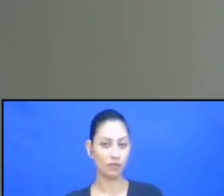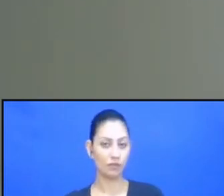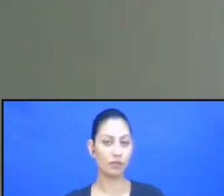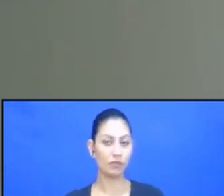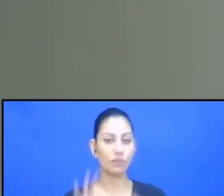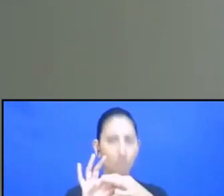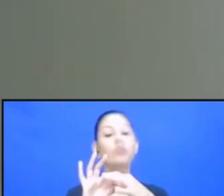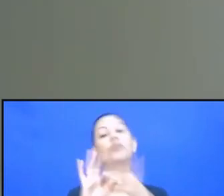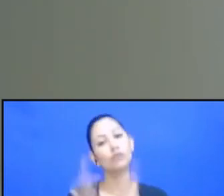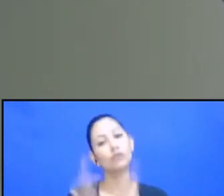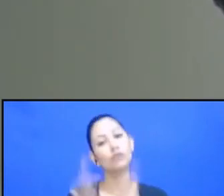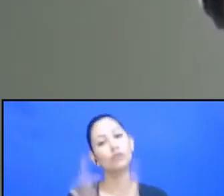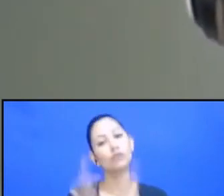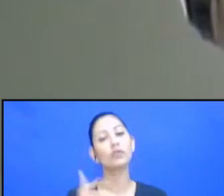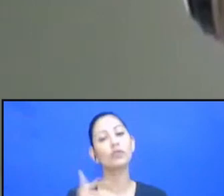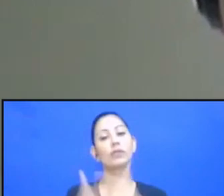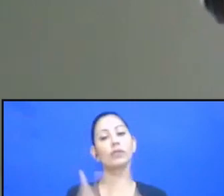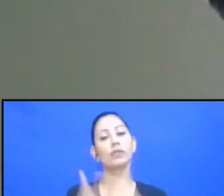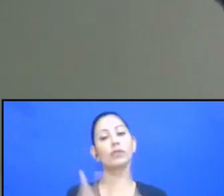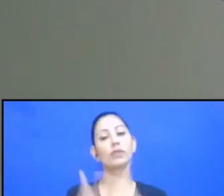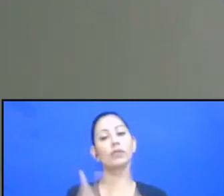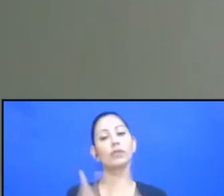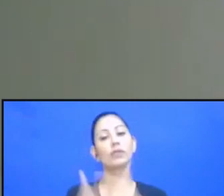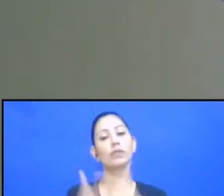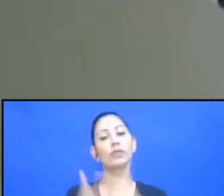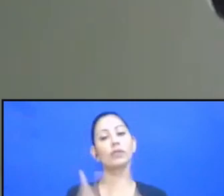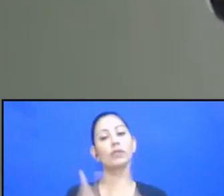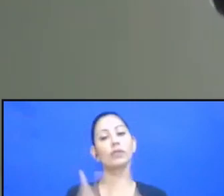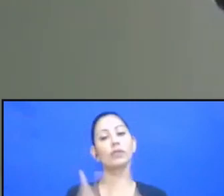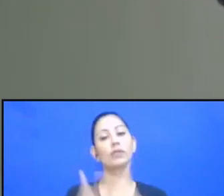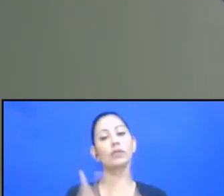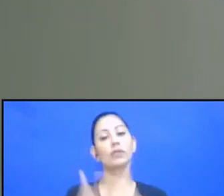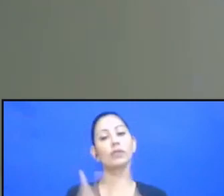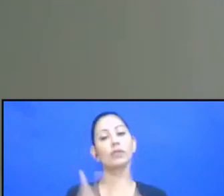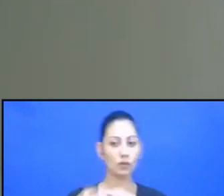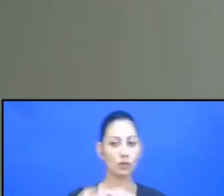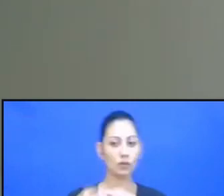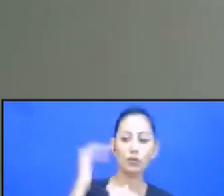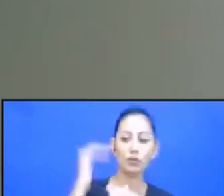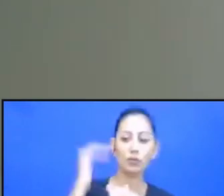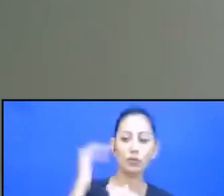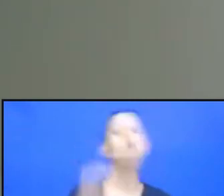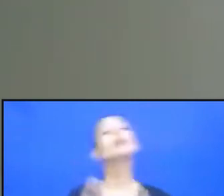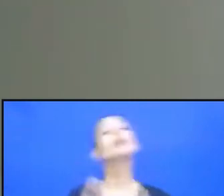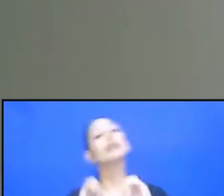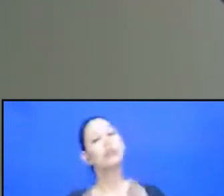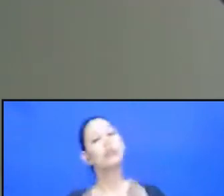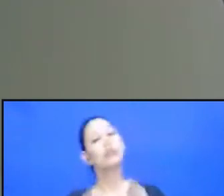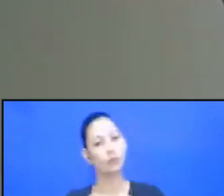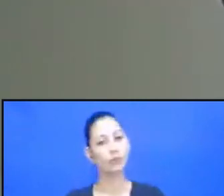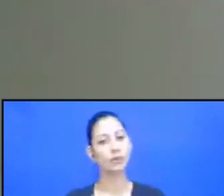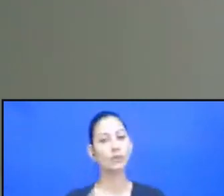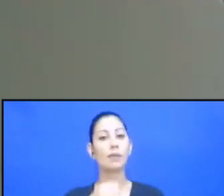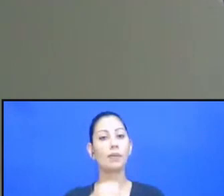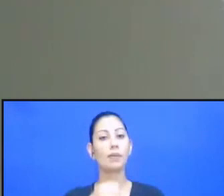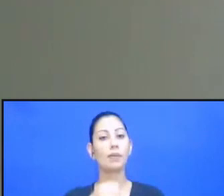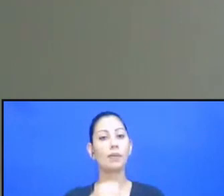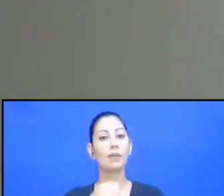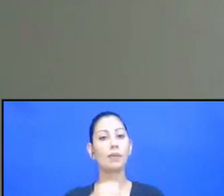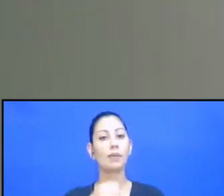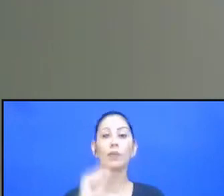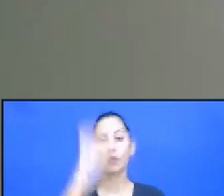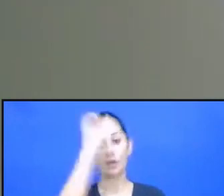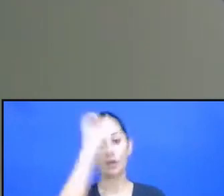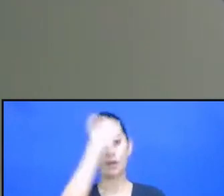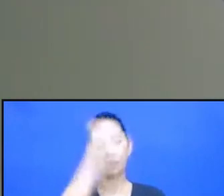a ideia é isso, do que nós estamos aprendendo agora, neste período, e as consequências que a gente